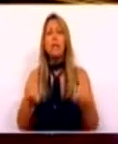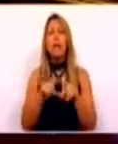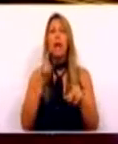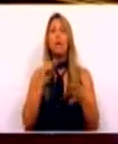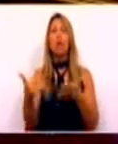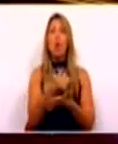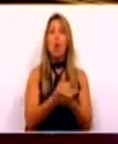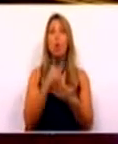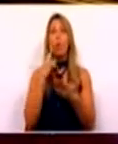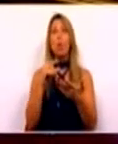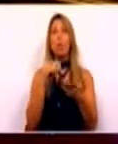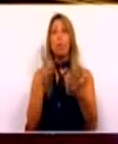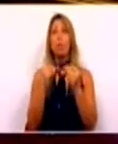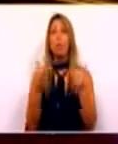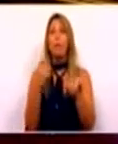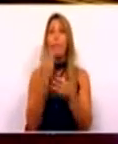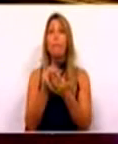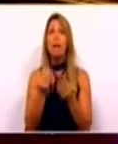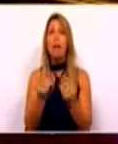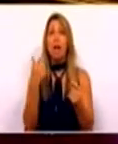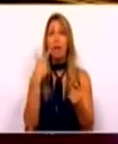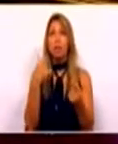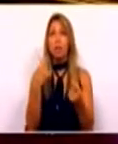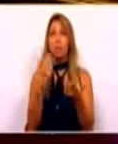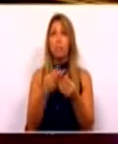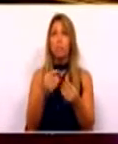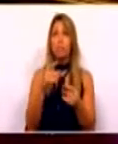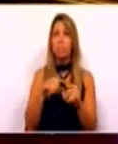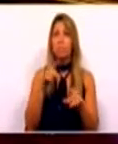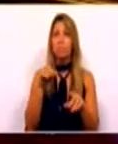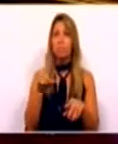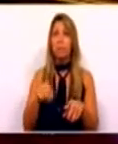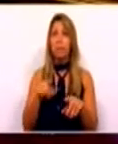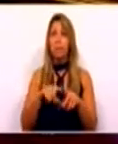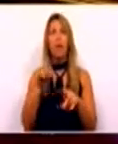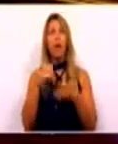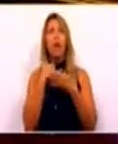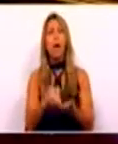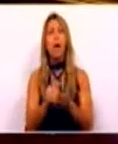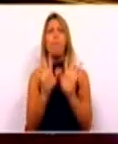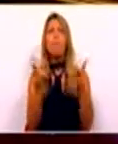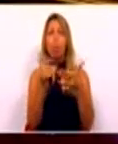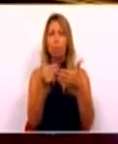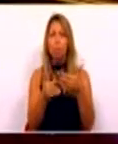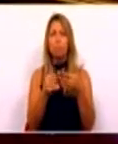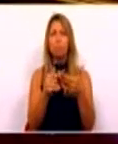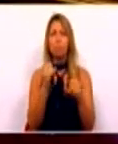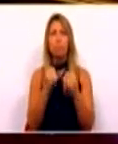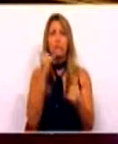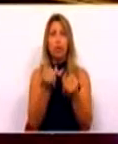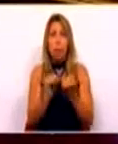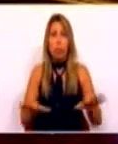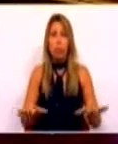didáticos e melhoria de práticas pedagógicas, designadamente também a utilização gradual de suportes digitais, a menção do peso dos